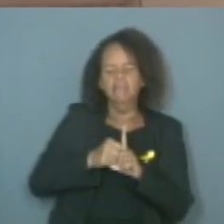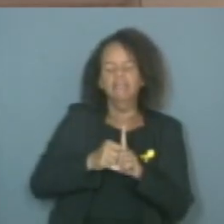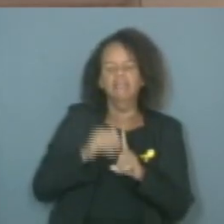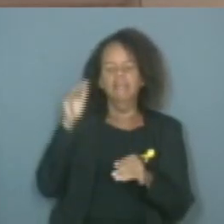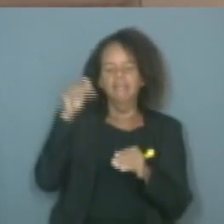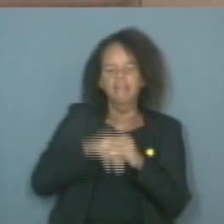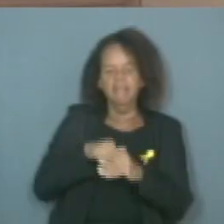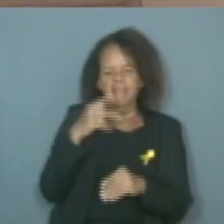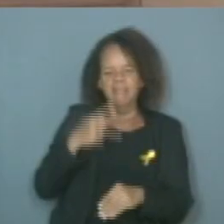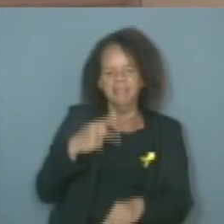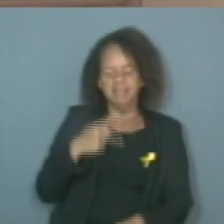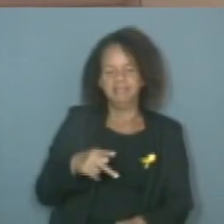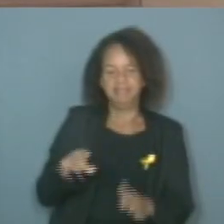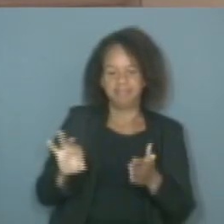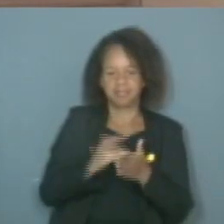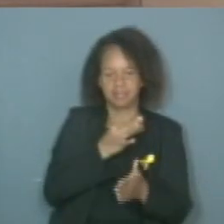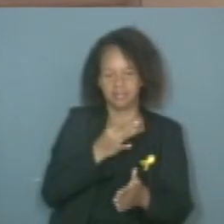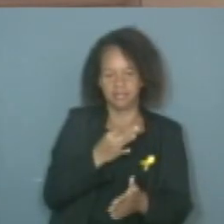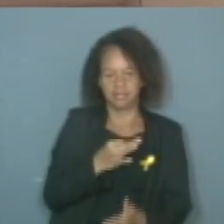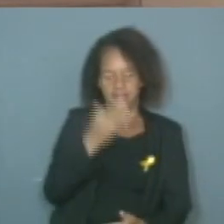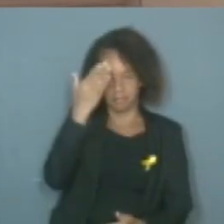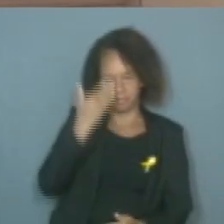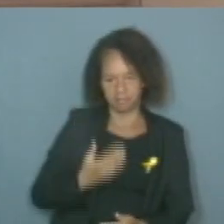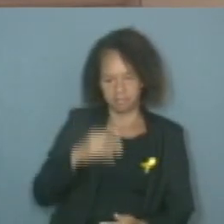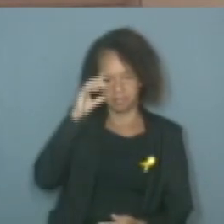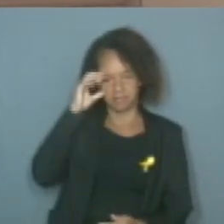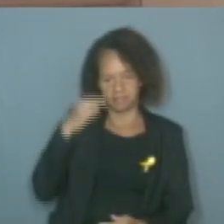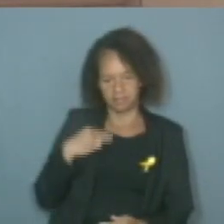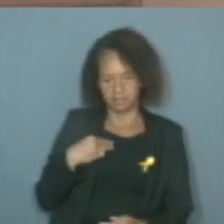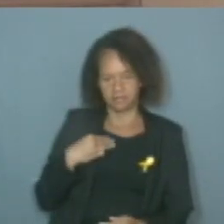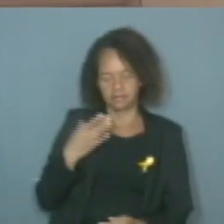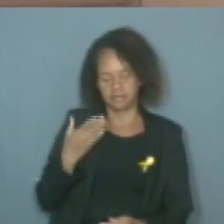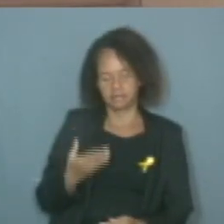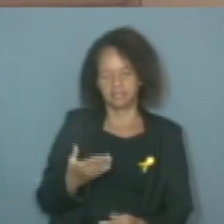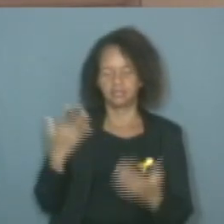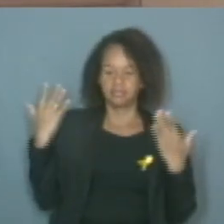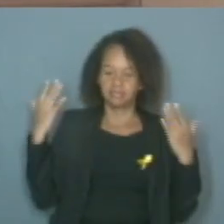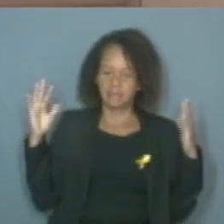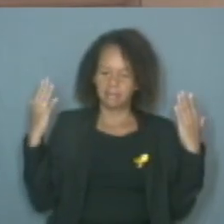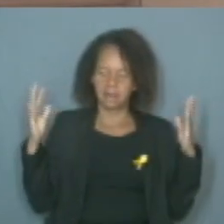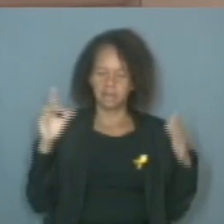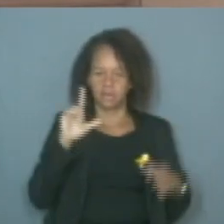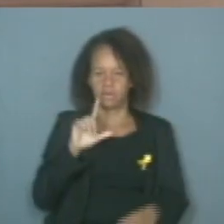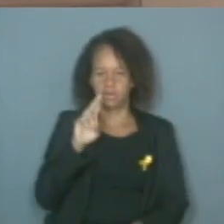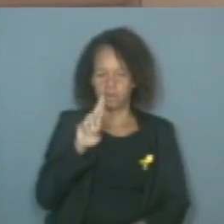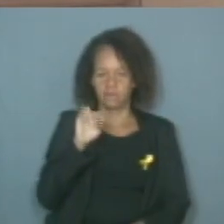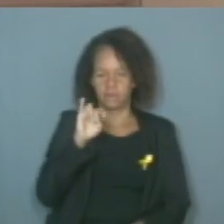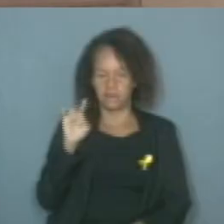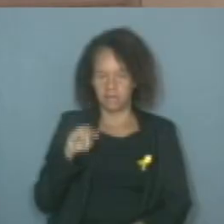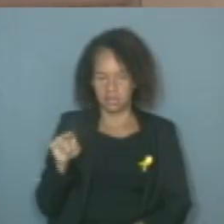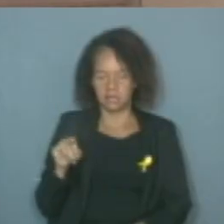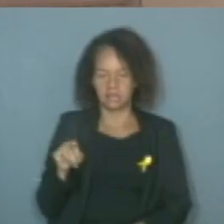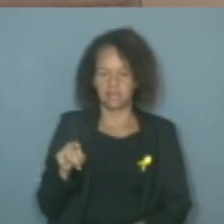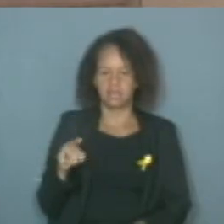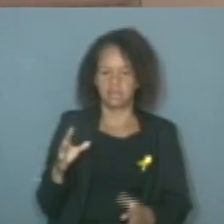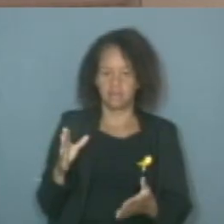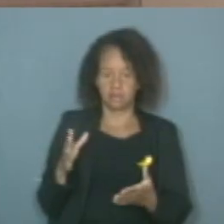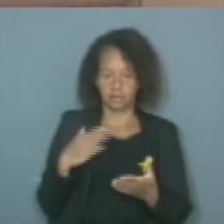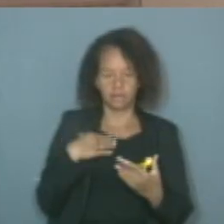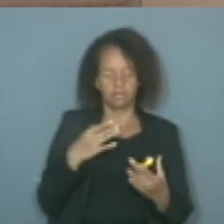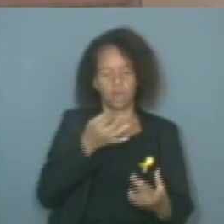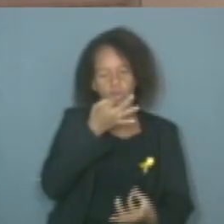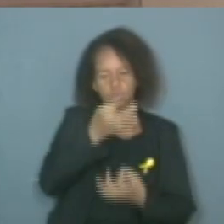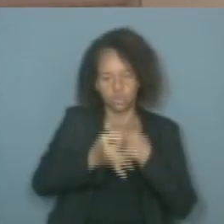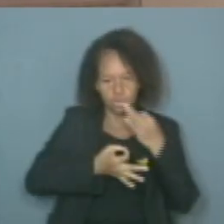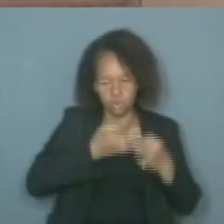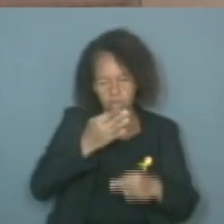casa. Projeto de autoria minha. E parabenizar, Luiz, vereador, por acatar uma sugestão